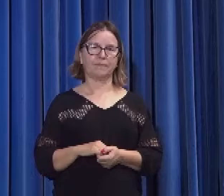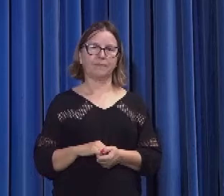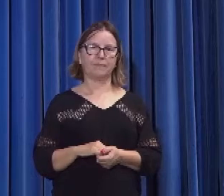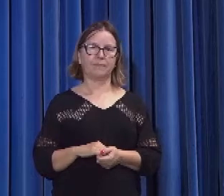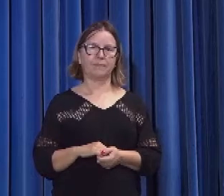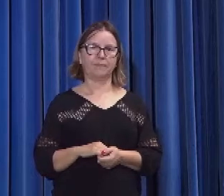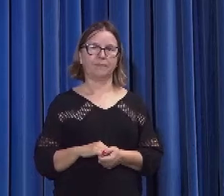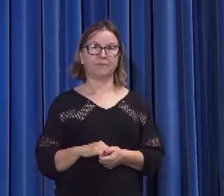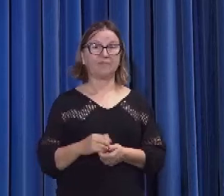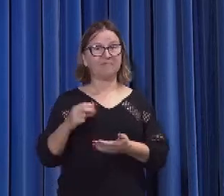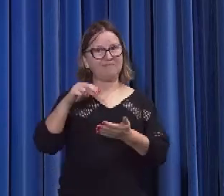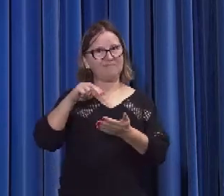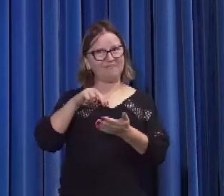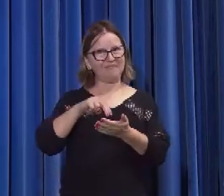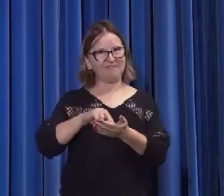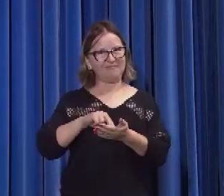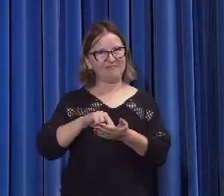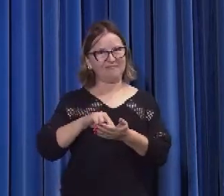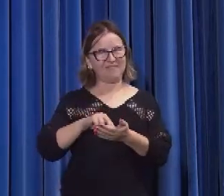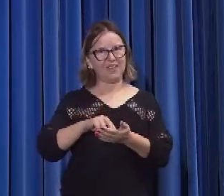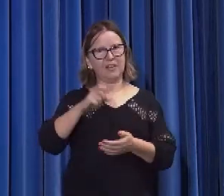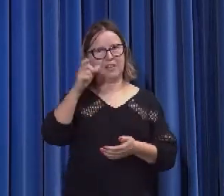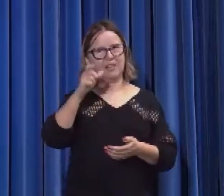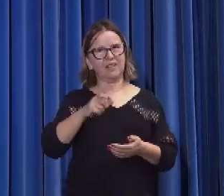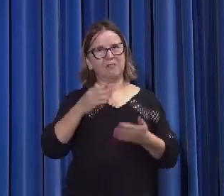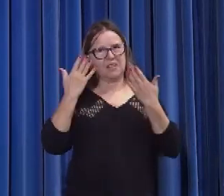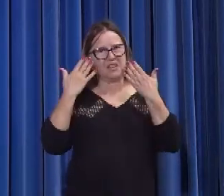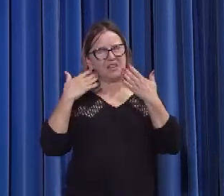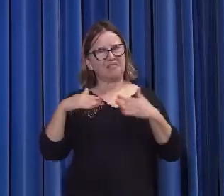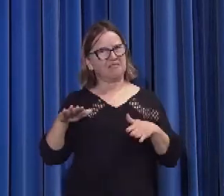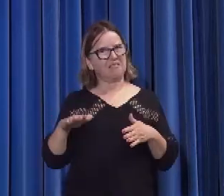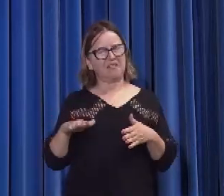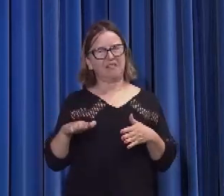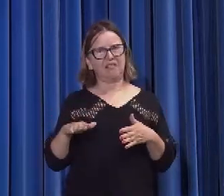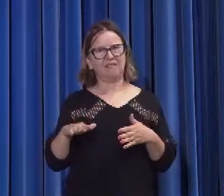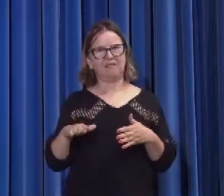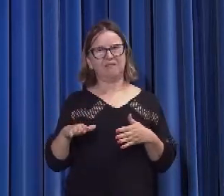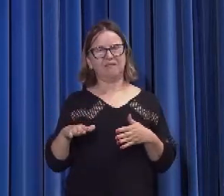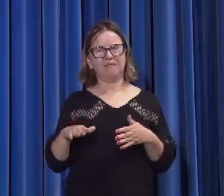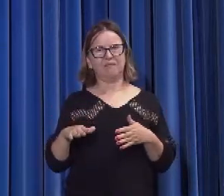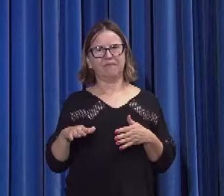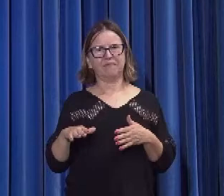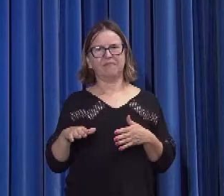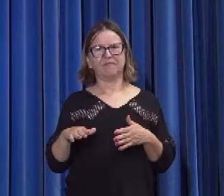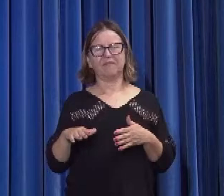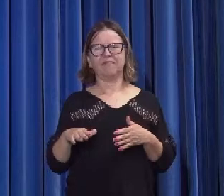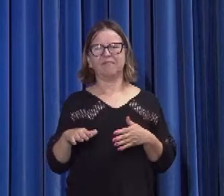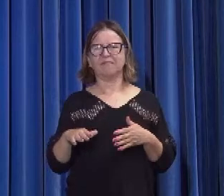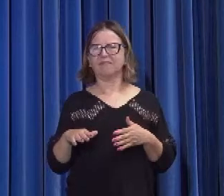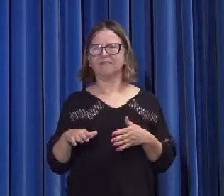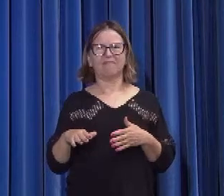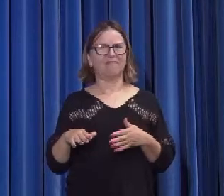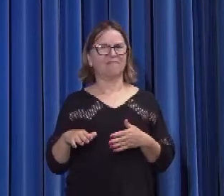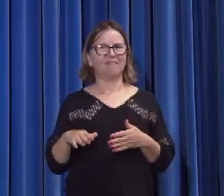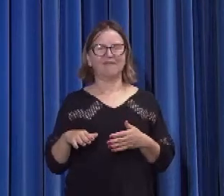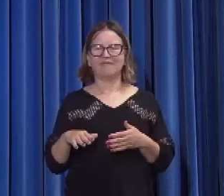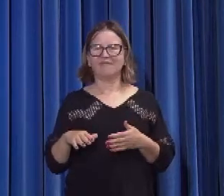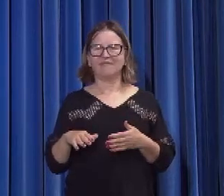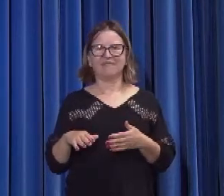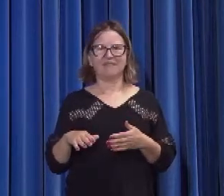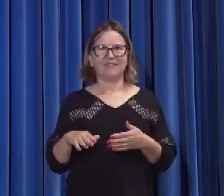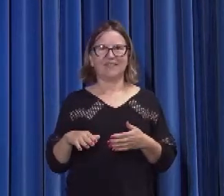Então a perseverança do homem natural não passa de uma simples obstinação ou